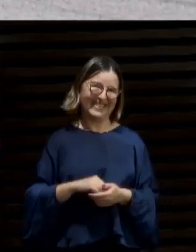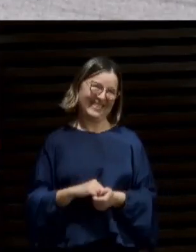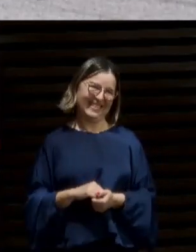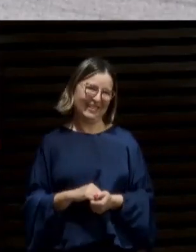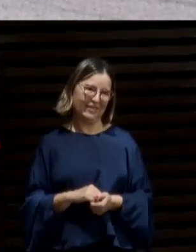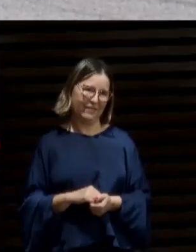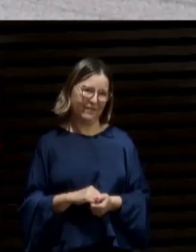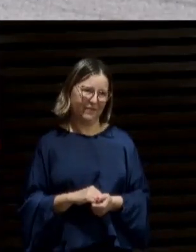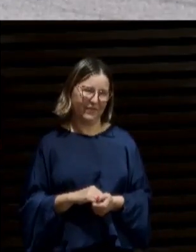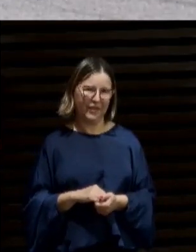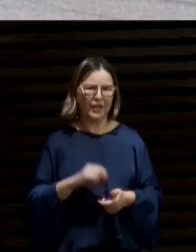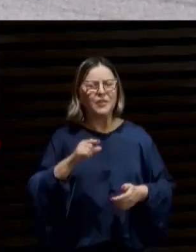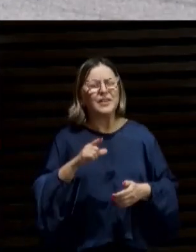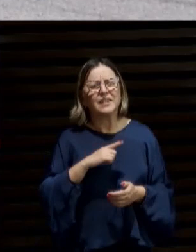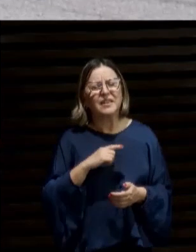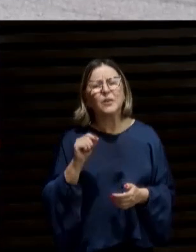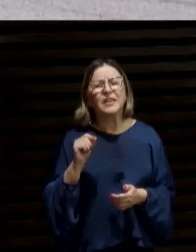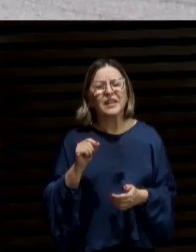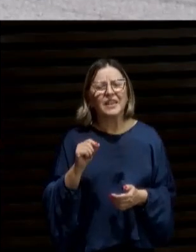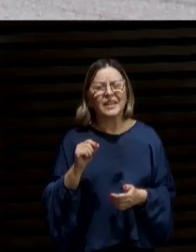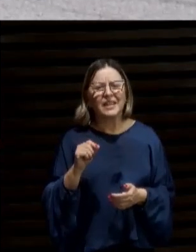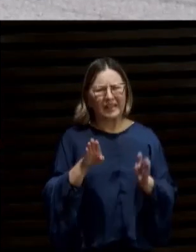O que você tem? A Igreja Batista?